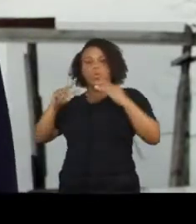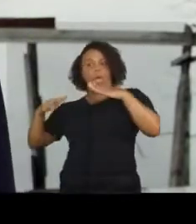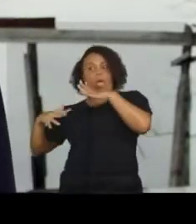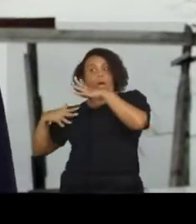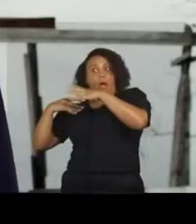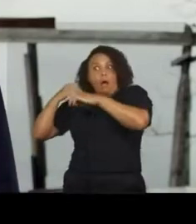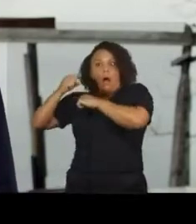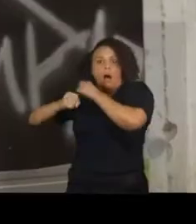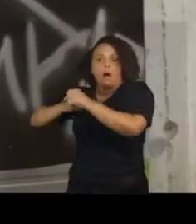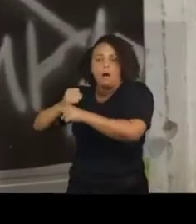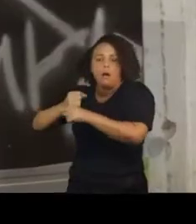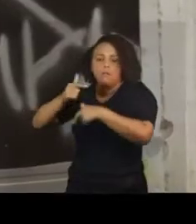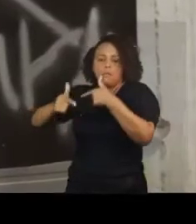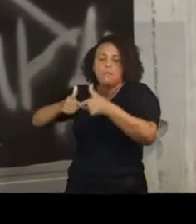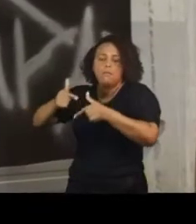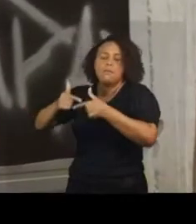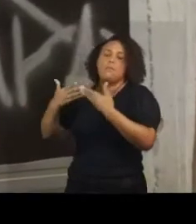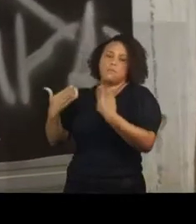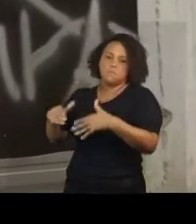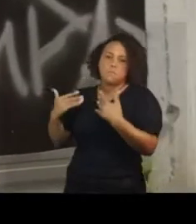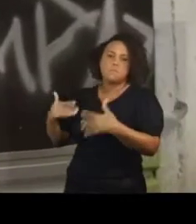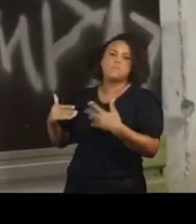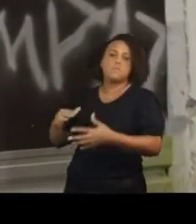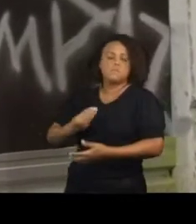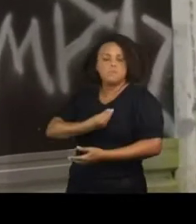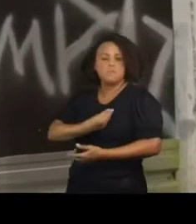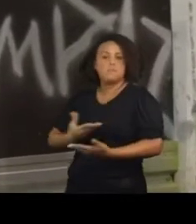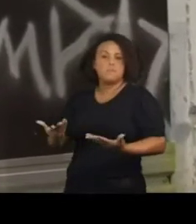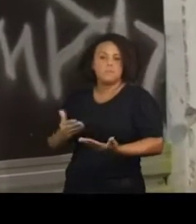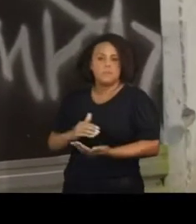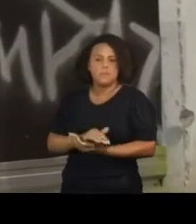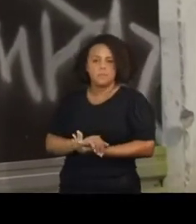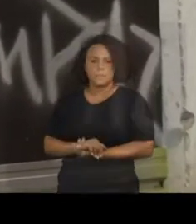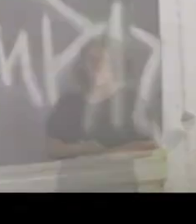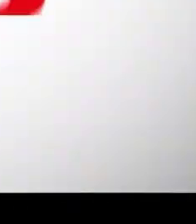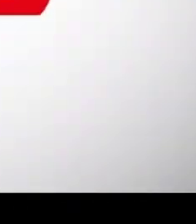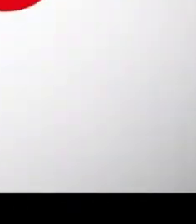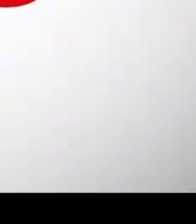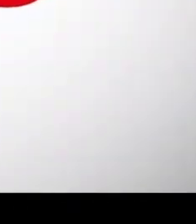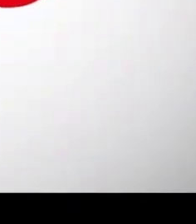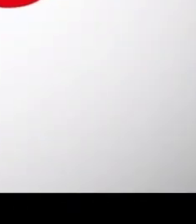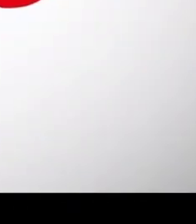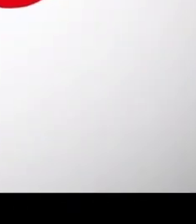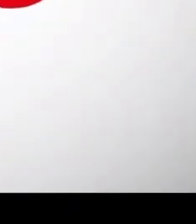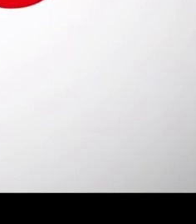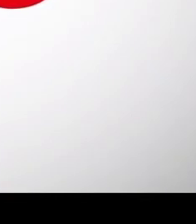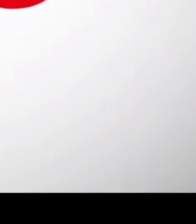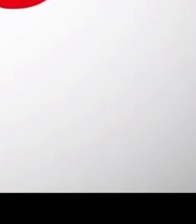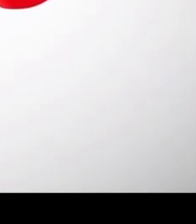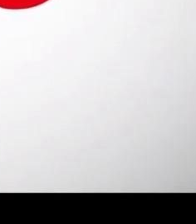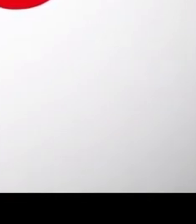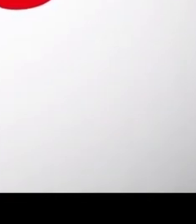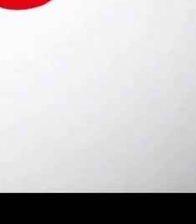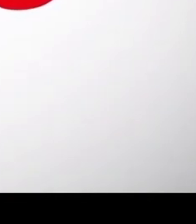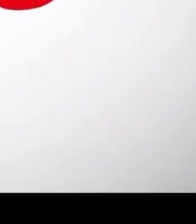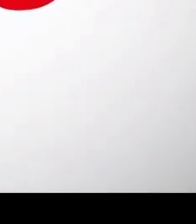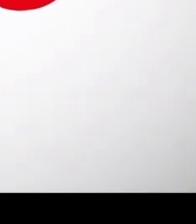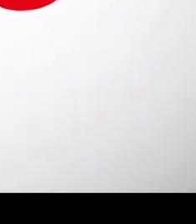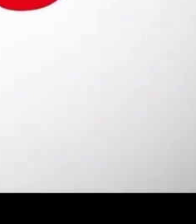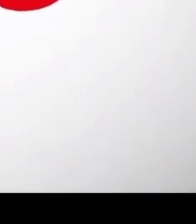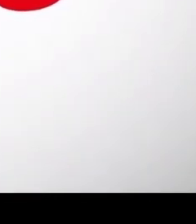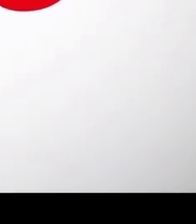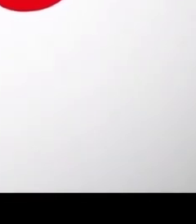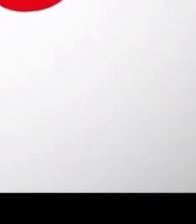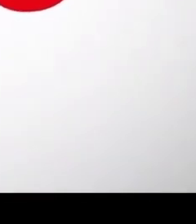as casas que as pessoas construíram com tanto esforço ao longo das suas vidas. Douglas Prefeito, Santos do Mar